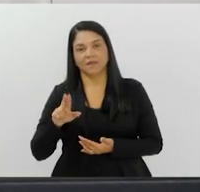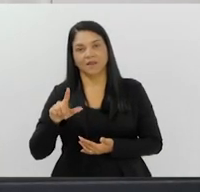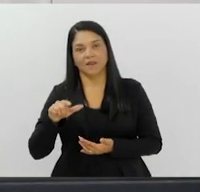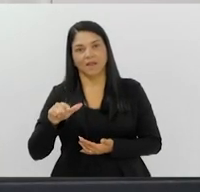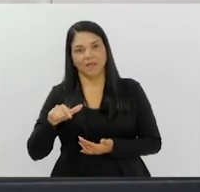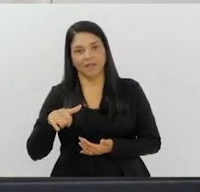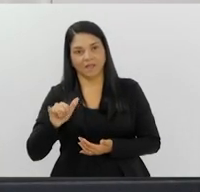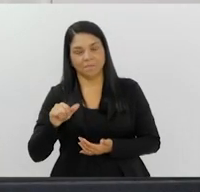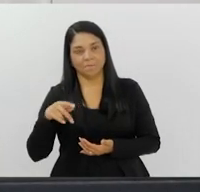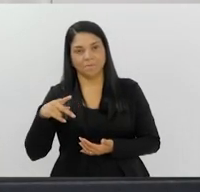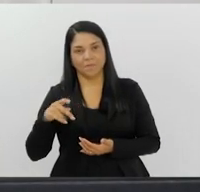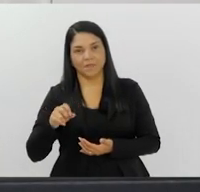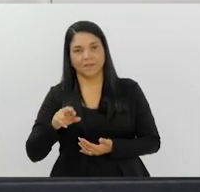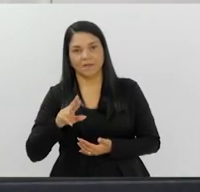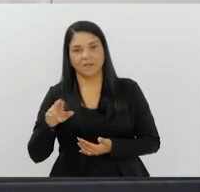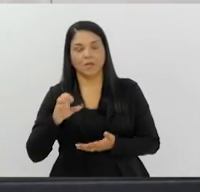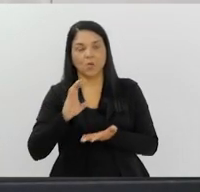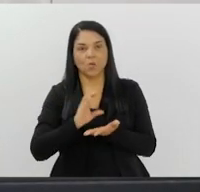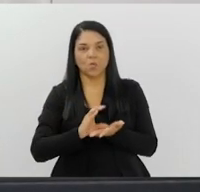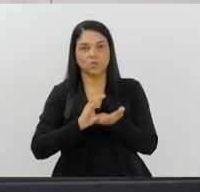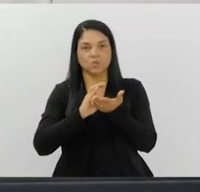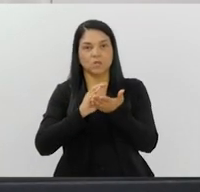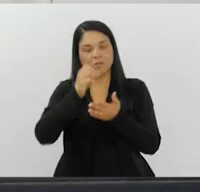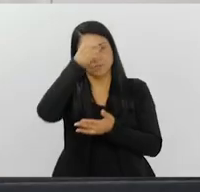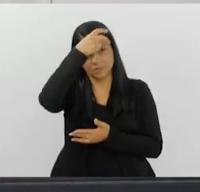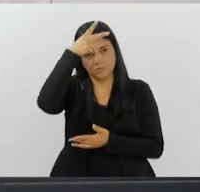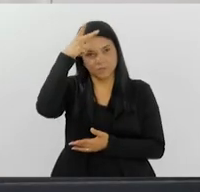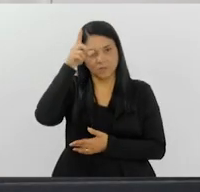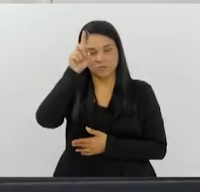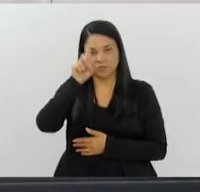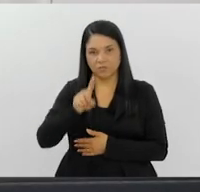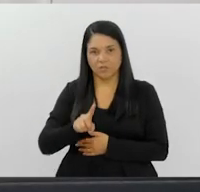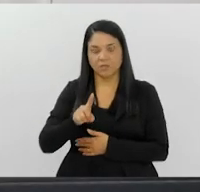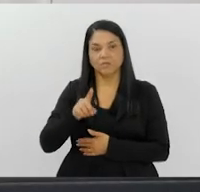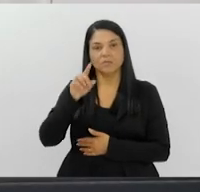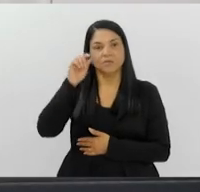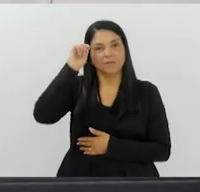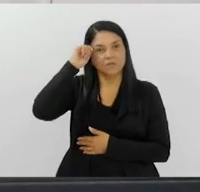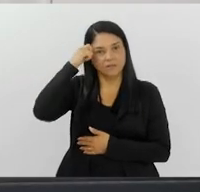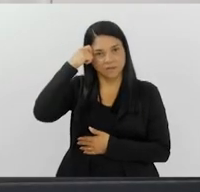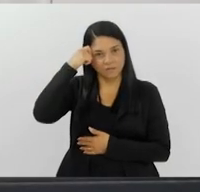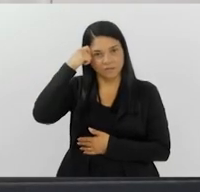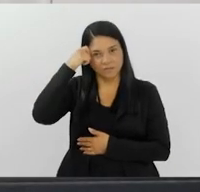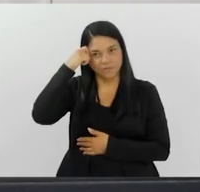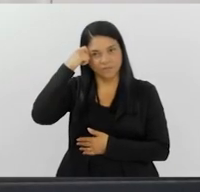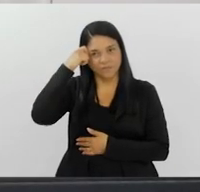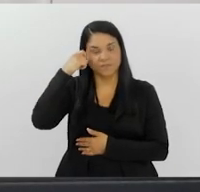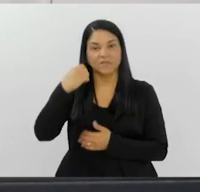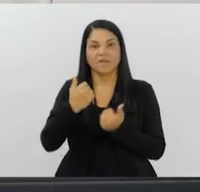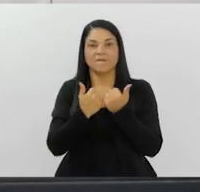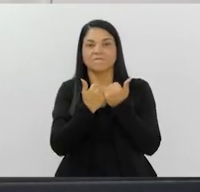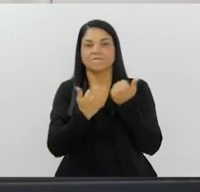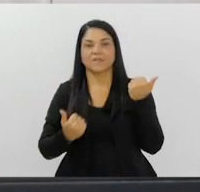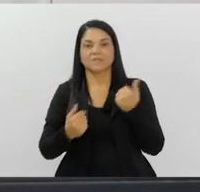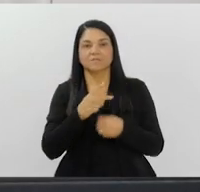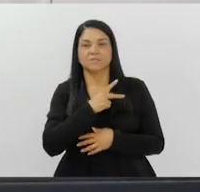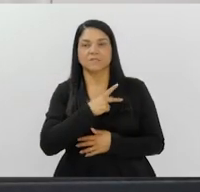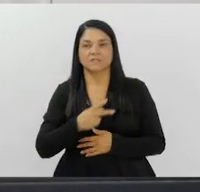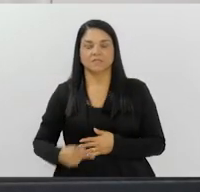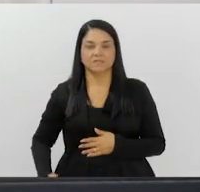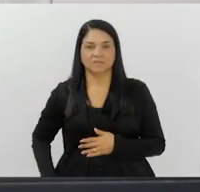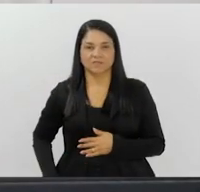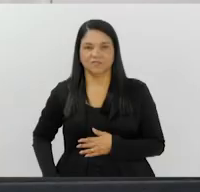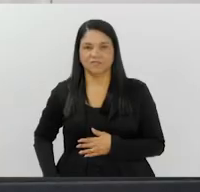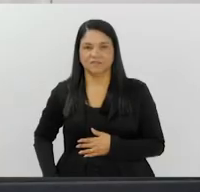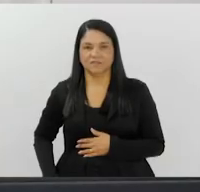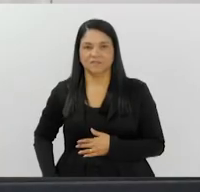eh do Conselho Municipal de direito dos negros eh vice-presidente eu não tô lendo bem aqui